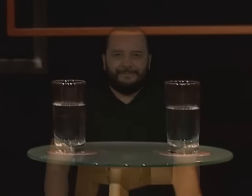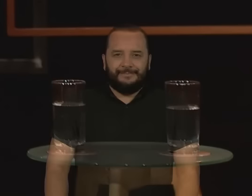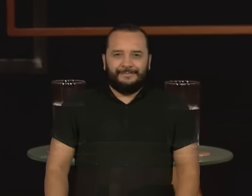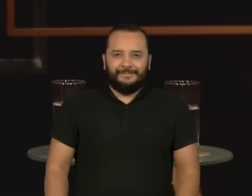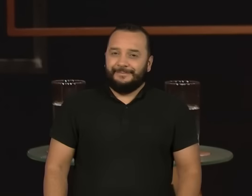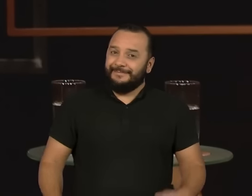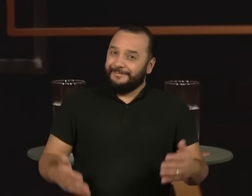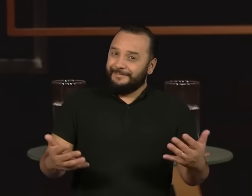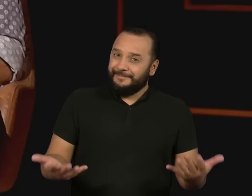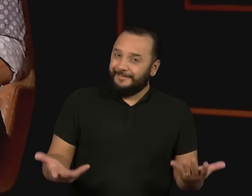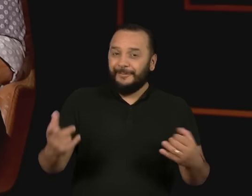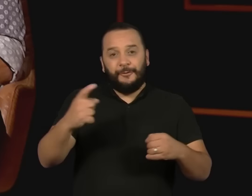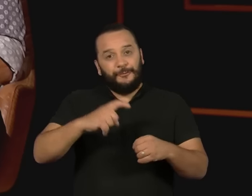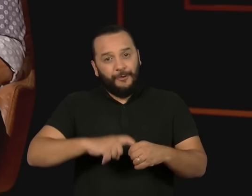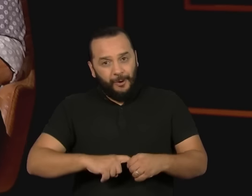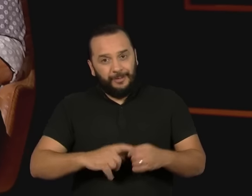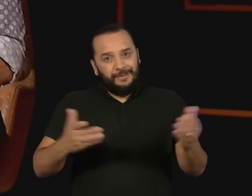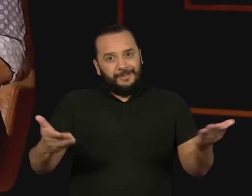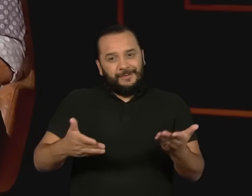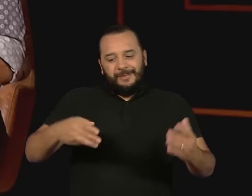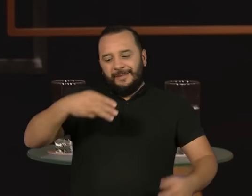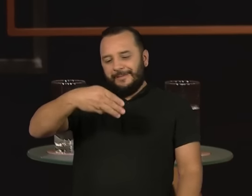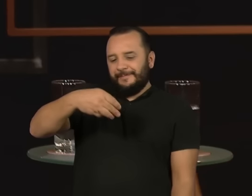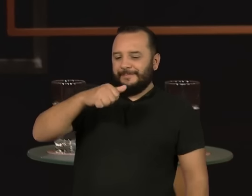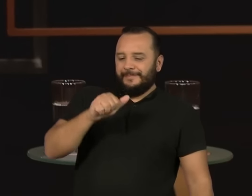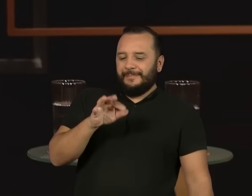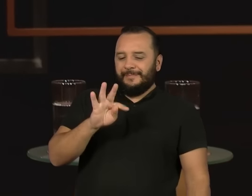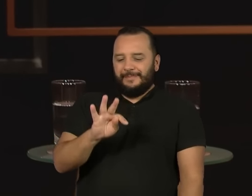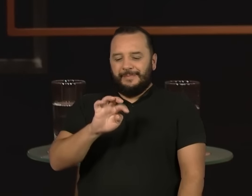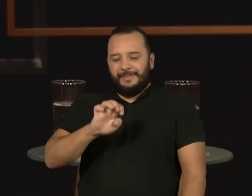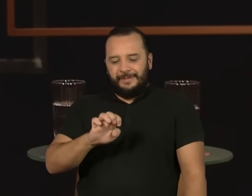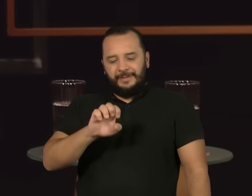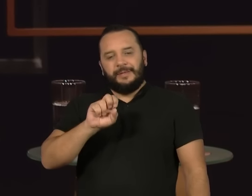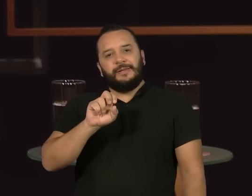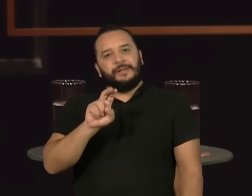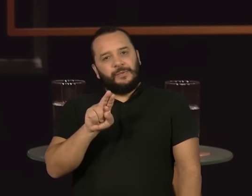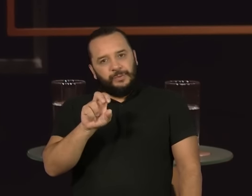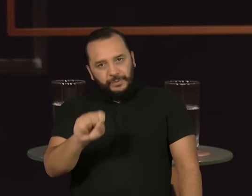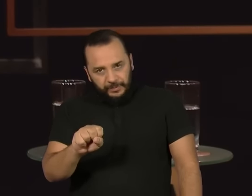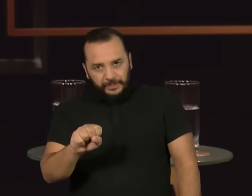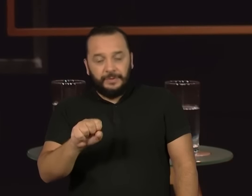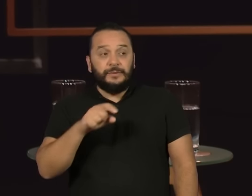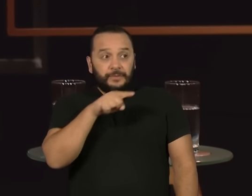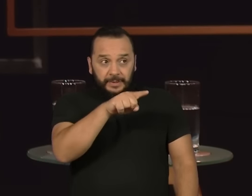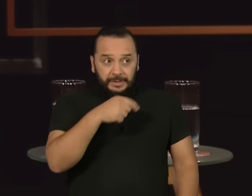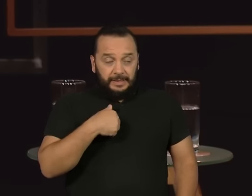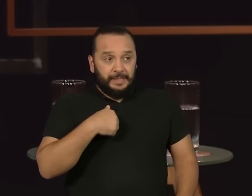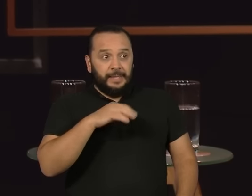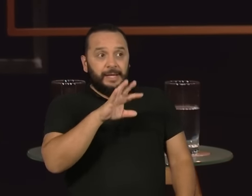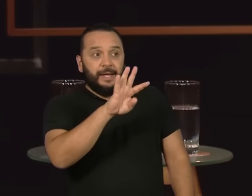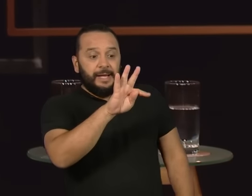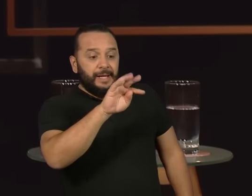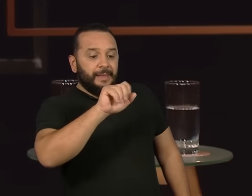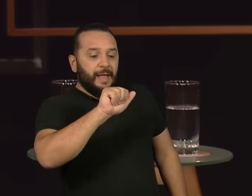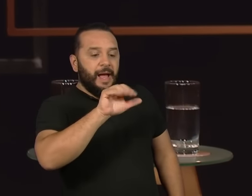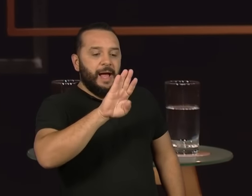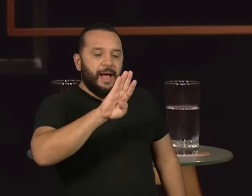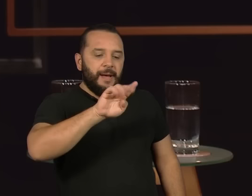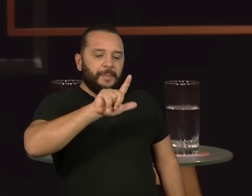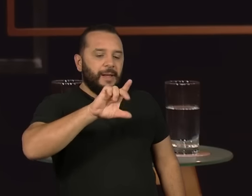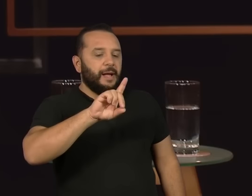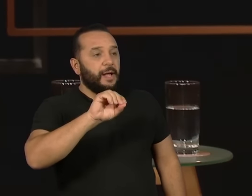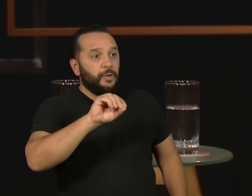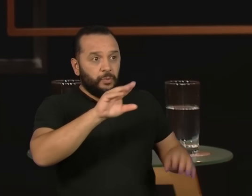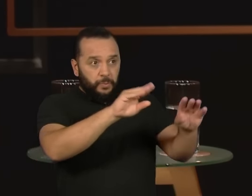Pronto, estamos de volta com o Matheus Solano. Matheus, depois do tablado, você foi para a Unirio, né? Foi fazer artes cênicas lá na Unirio, Universidade do